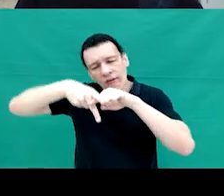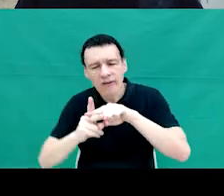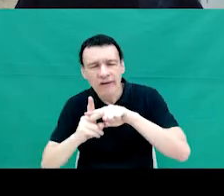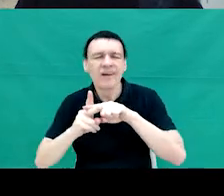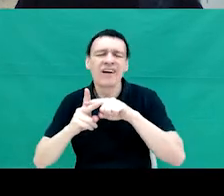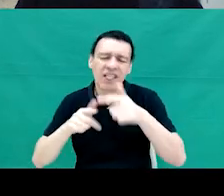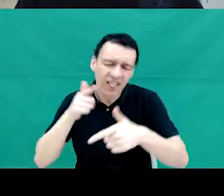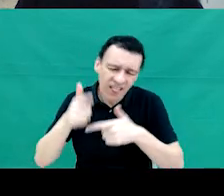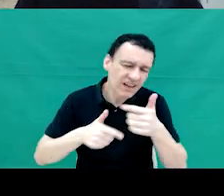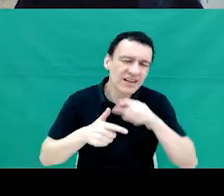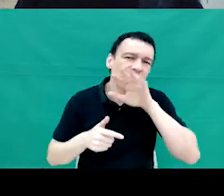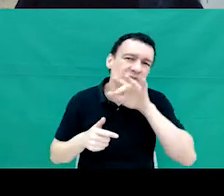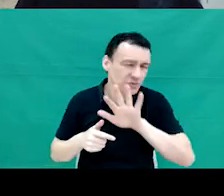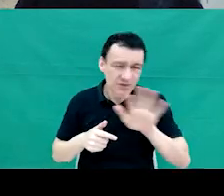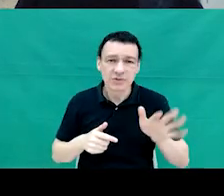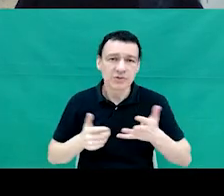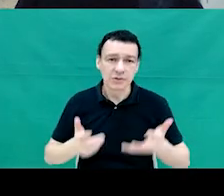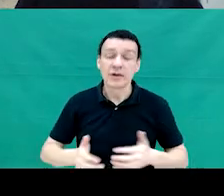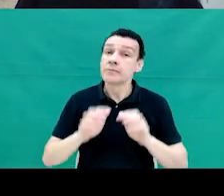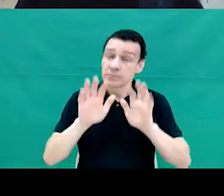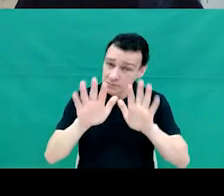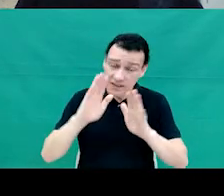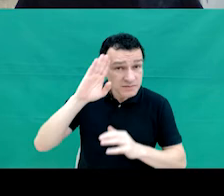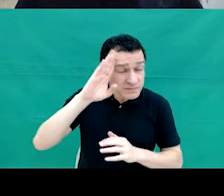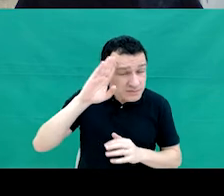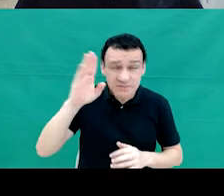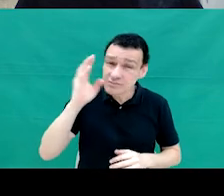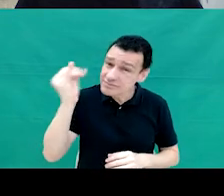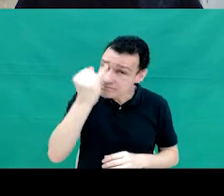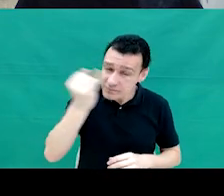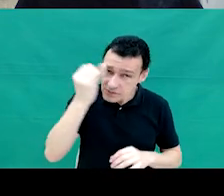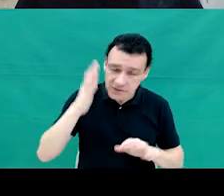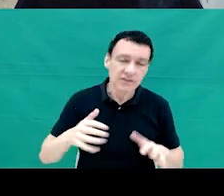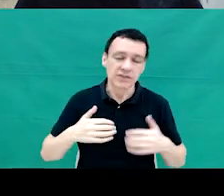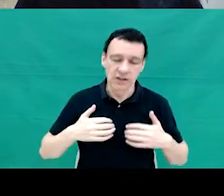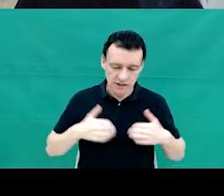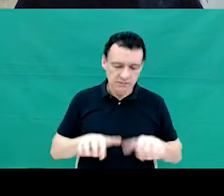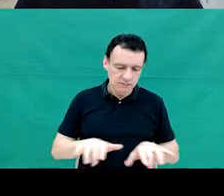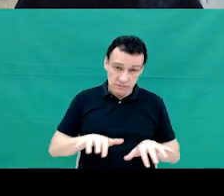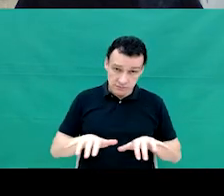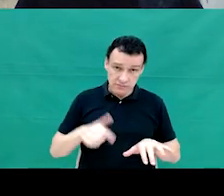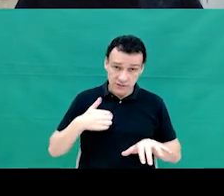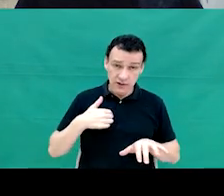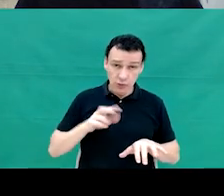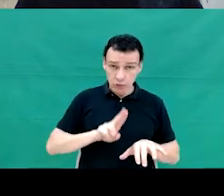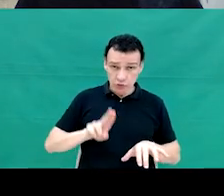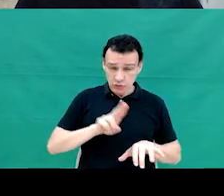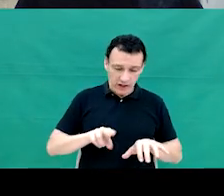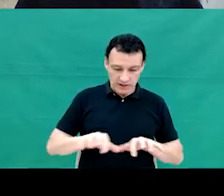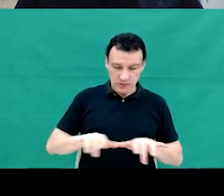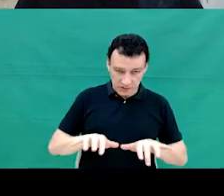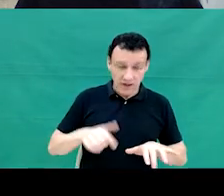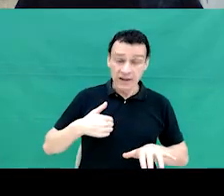comportamentos, inclusive avisando tudo o que está acontecendo para o seu usuário, tudo que ele possa fazer de errado.